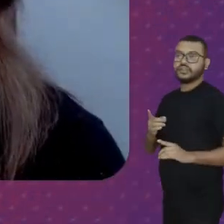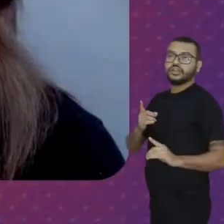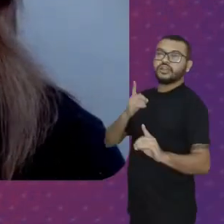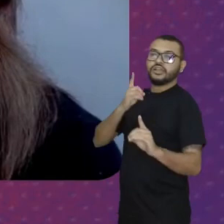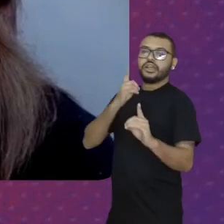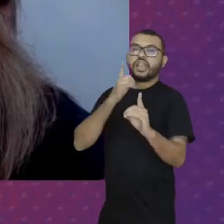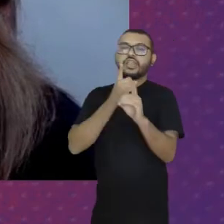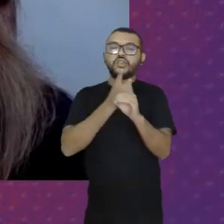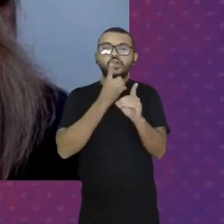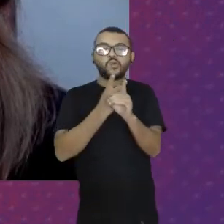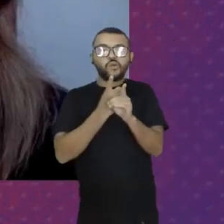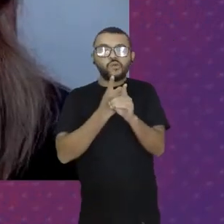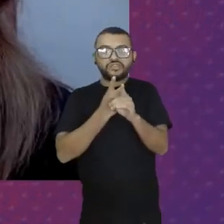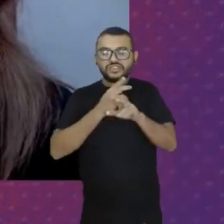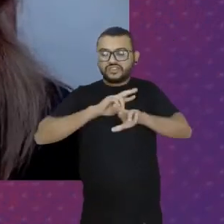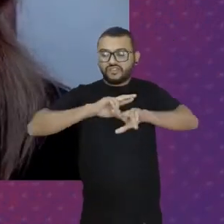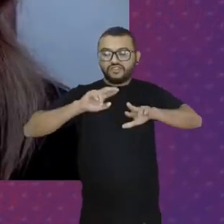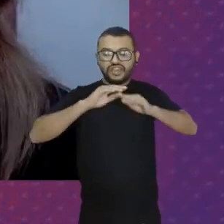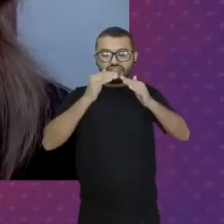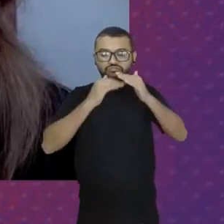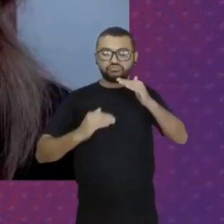desigualdades que estão aí presentes.